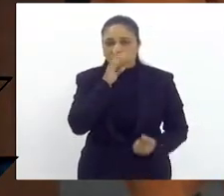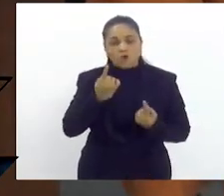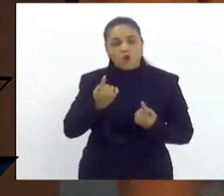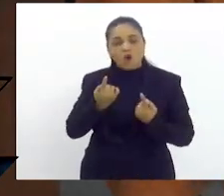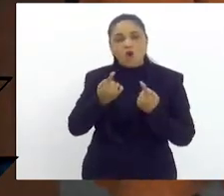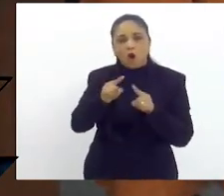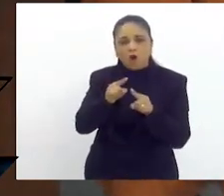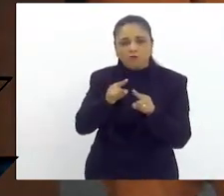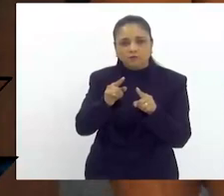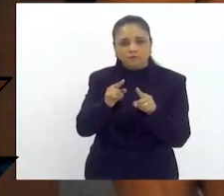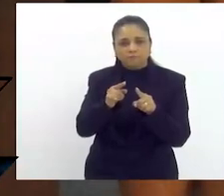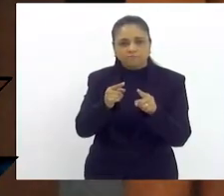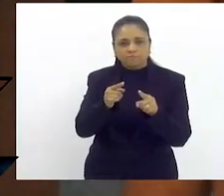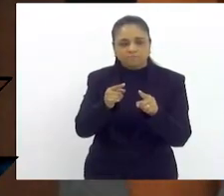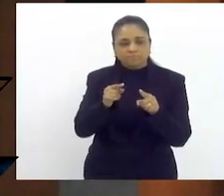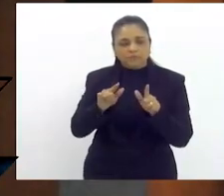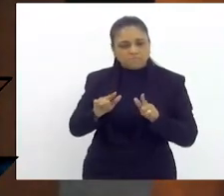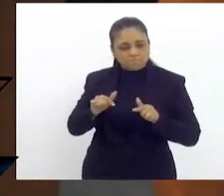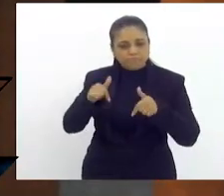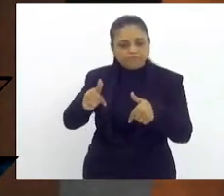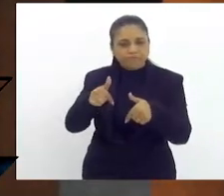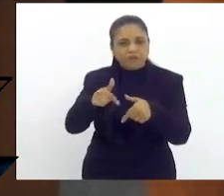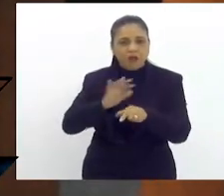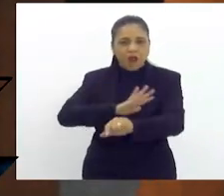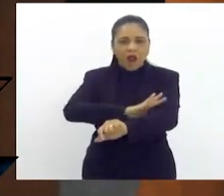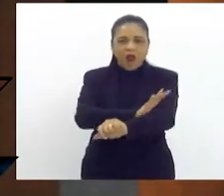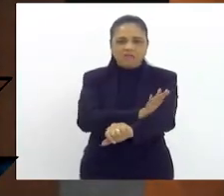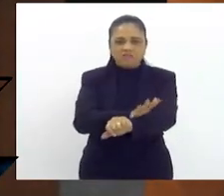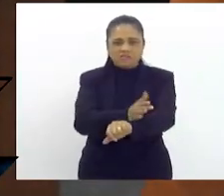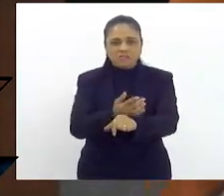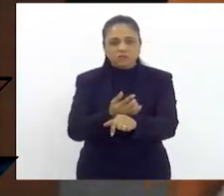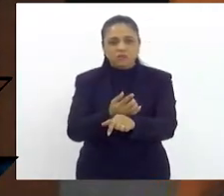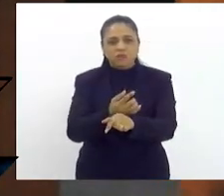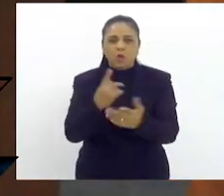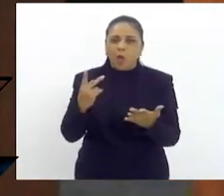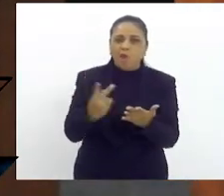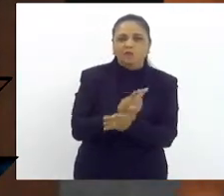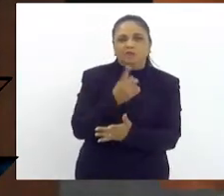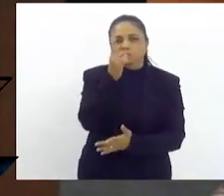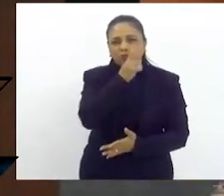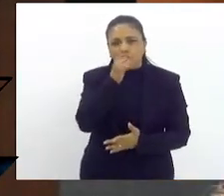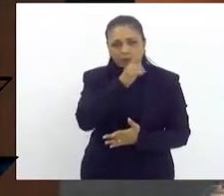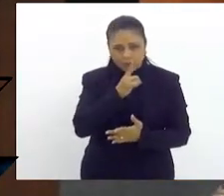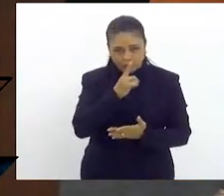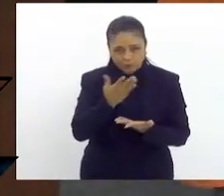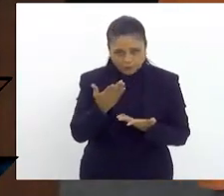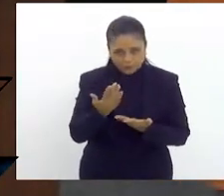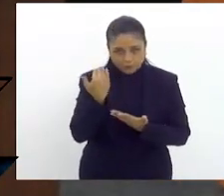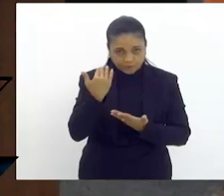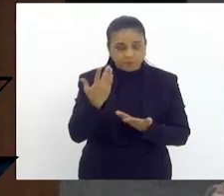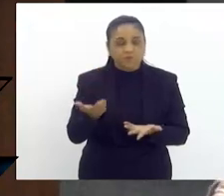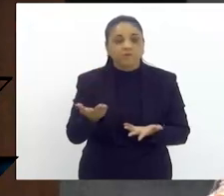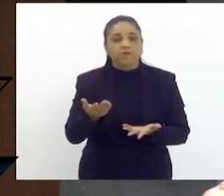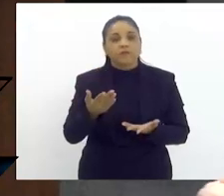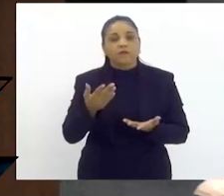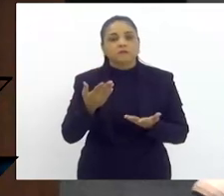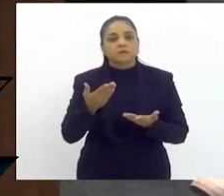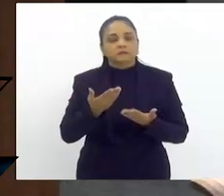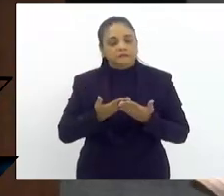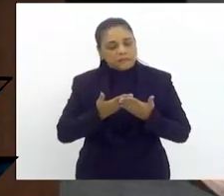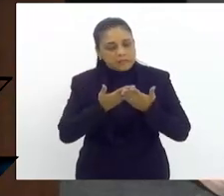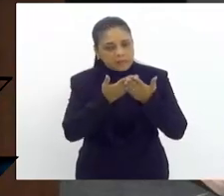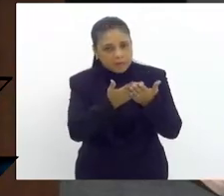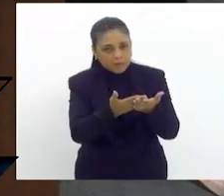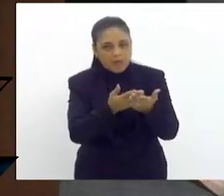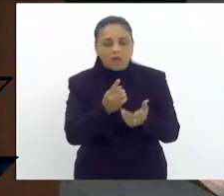aí esse ato de racismo ocorrido nesse último domingo então questão de encaminhamento presidente que a gente possa fazer